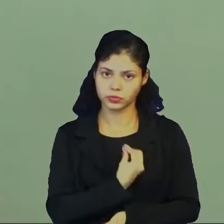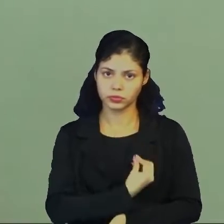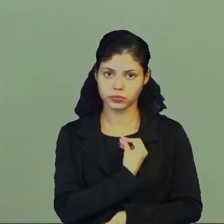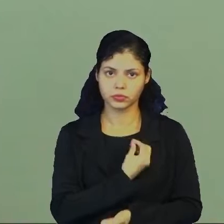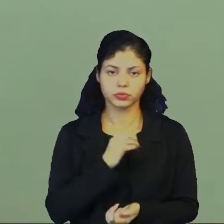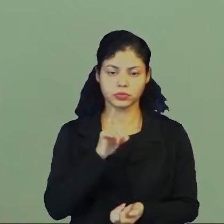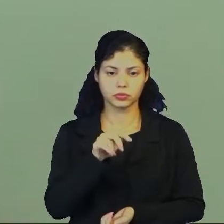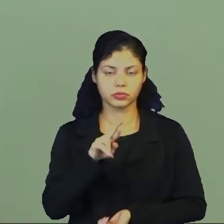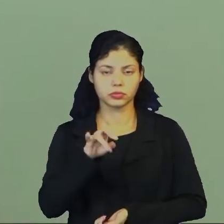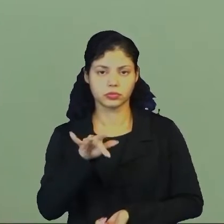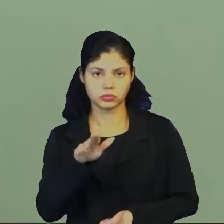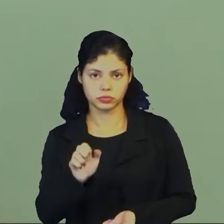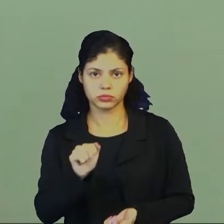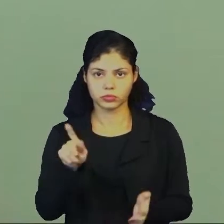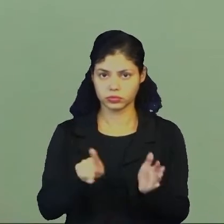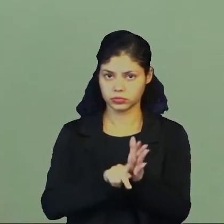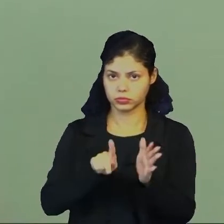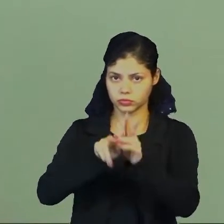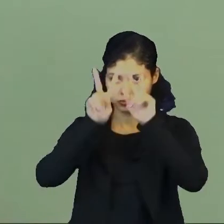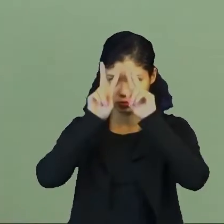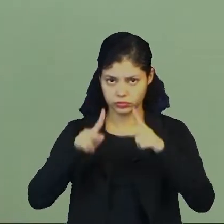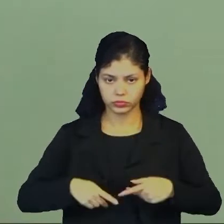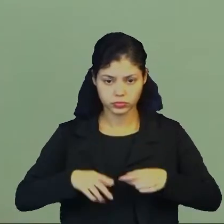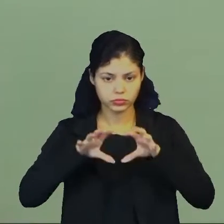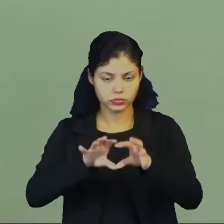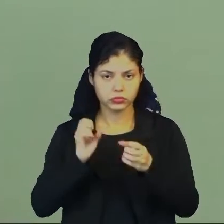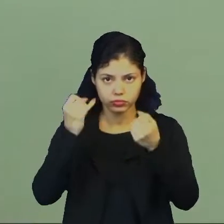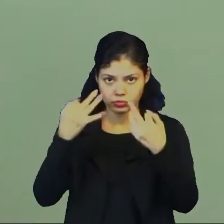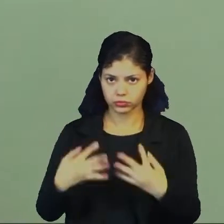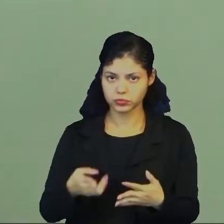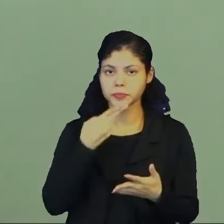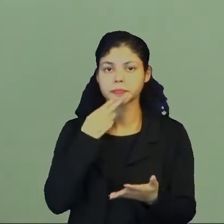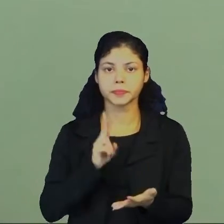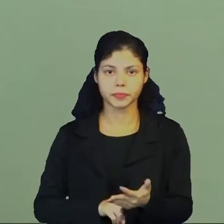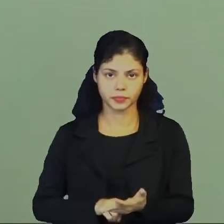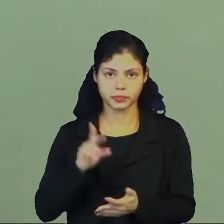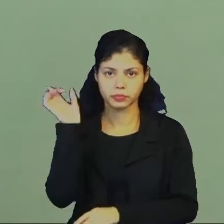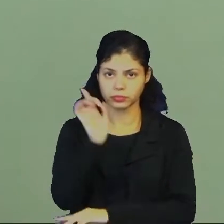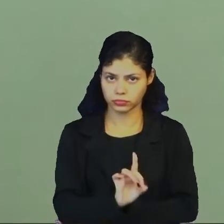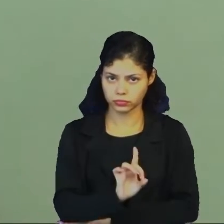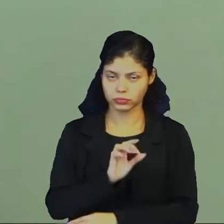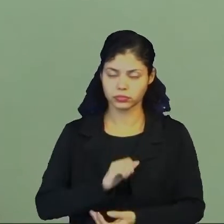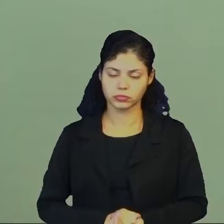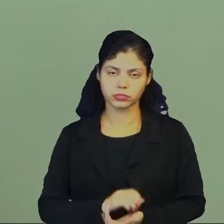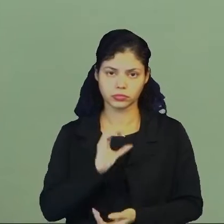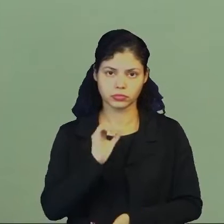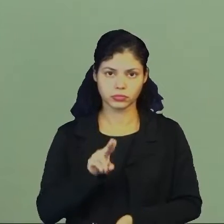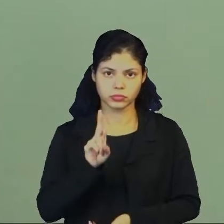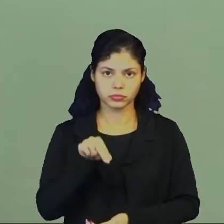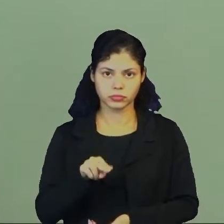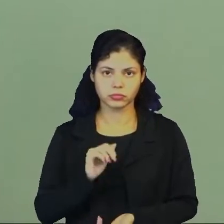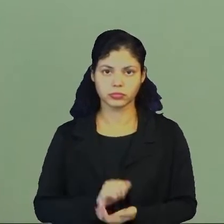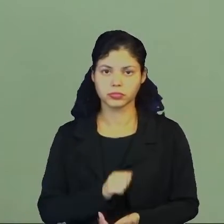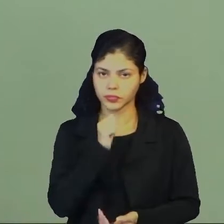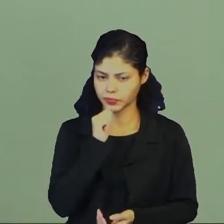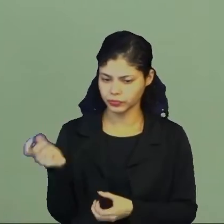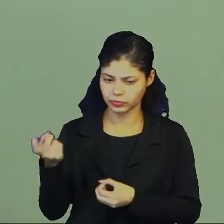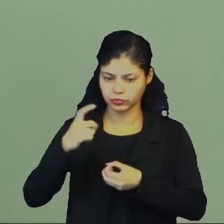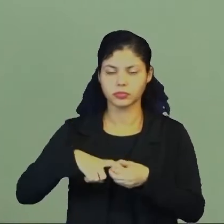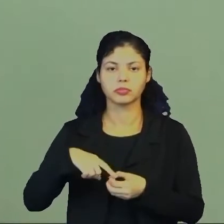à dignidade do ser humano. É disso que trata a Carta dos Direitos da ONU. Ela está